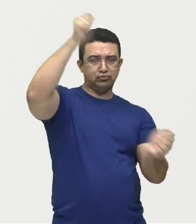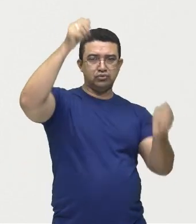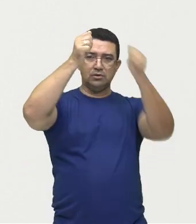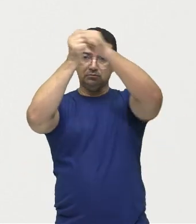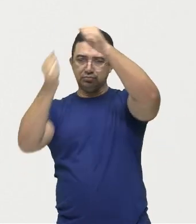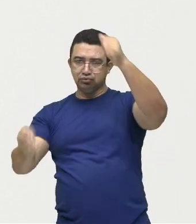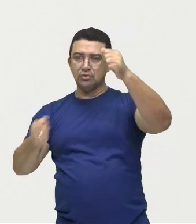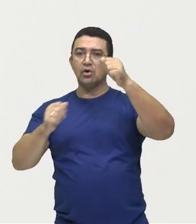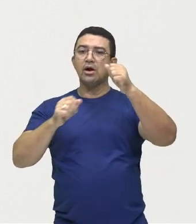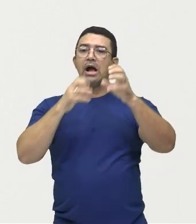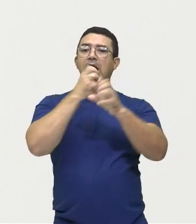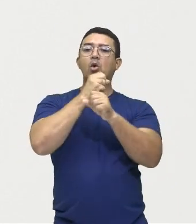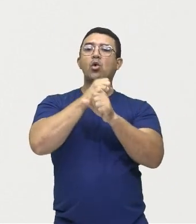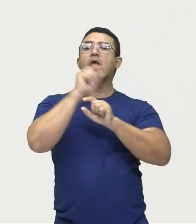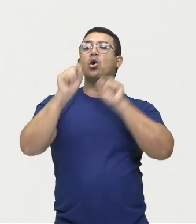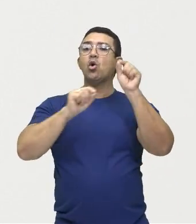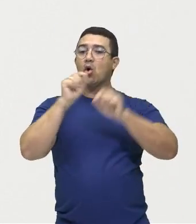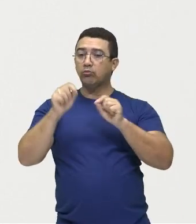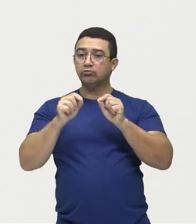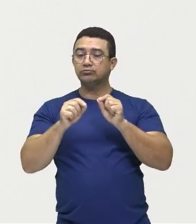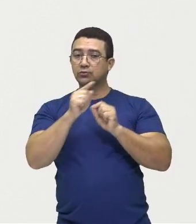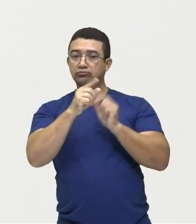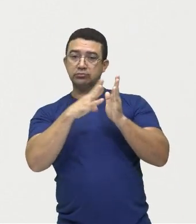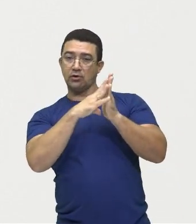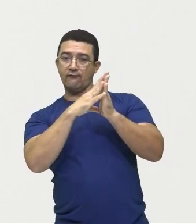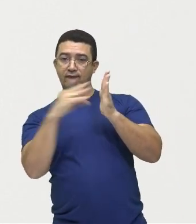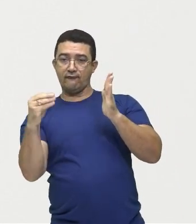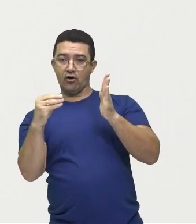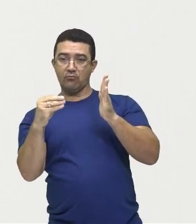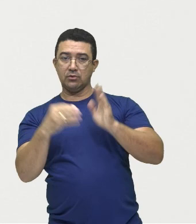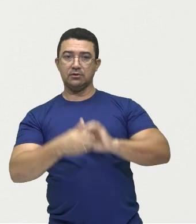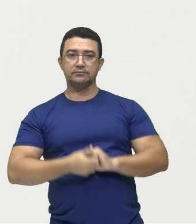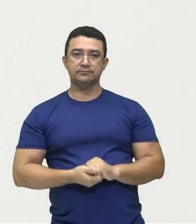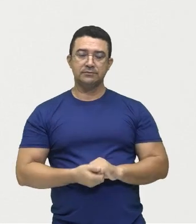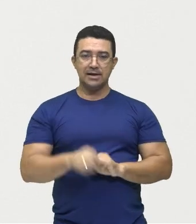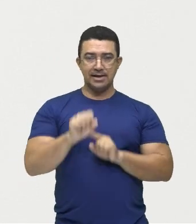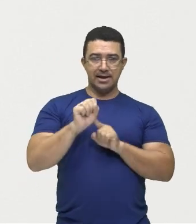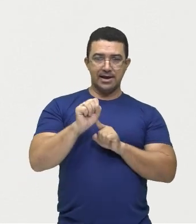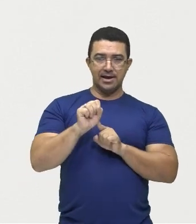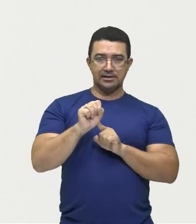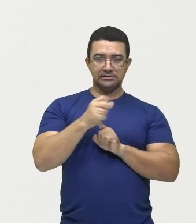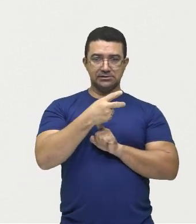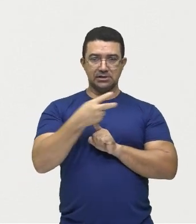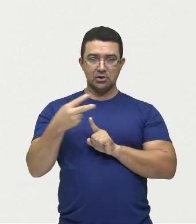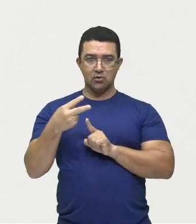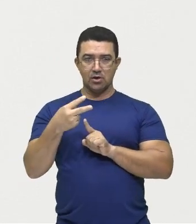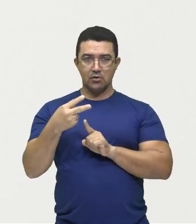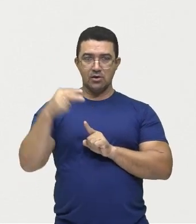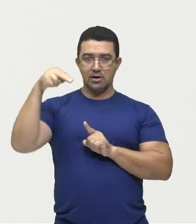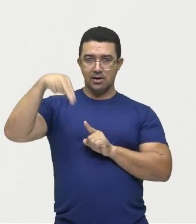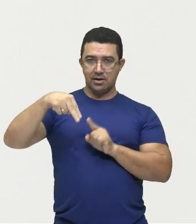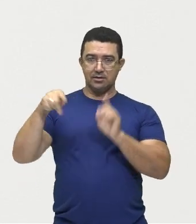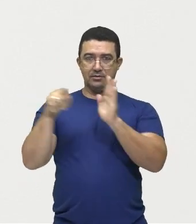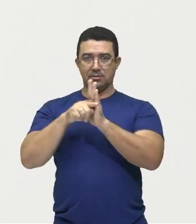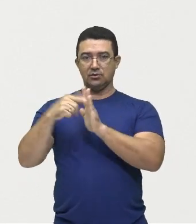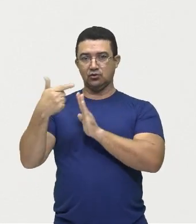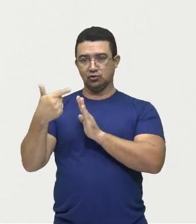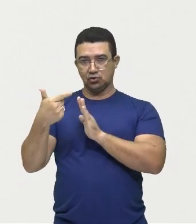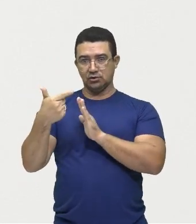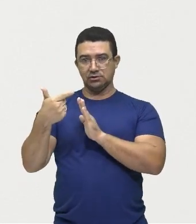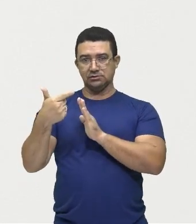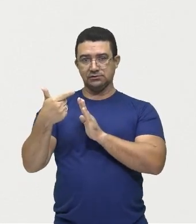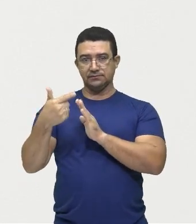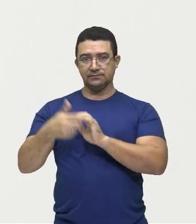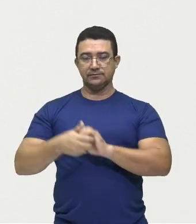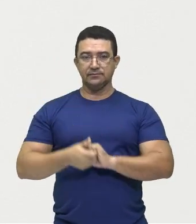usar essa formulazinha aqui, tá? S, que é a soma, né, é igual a n menos 2, esse n é o número